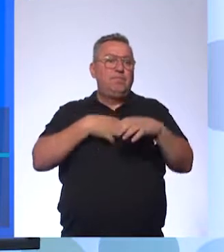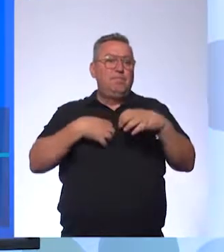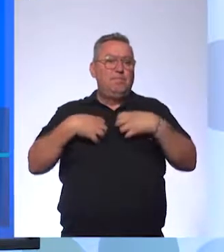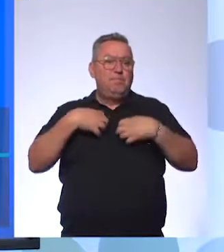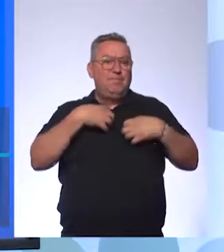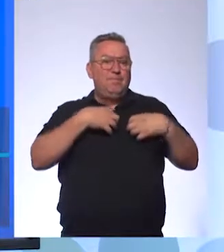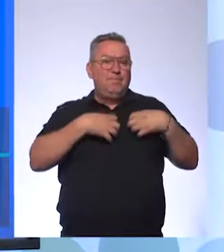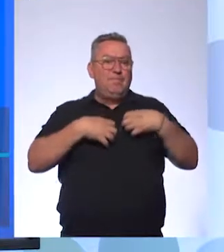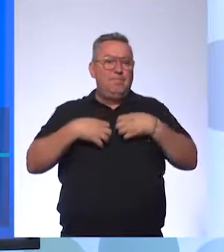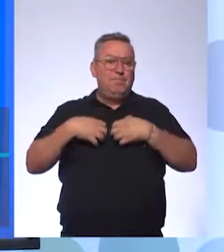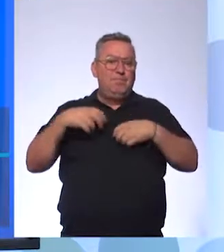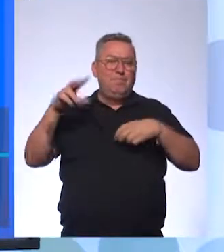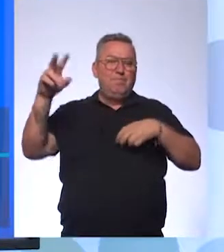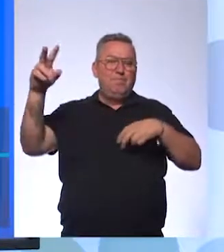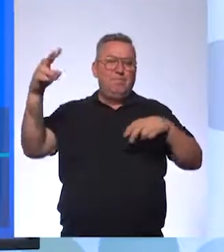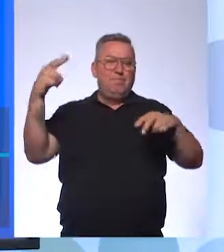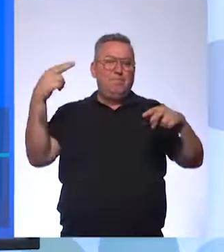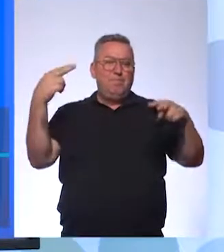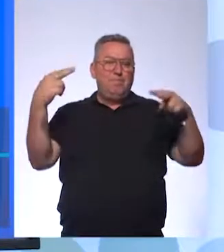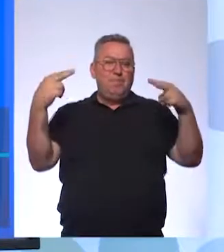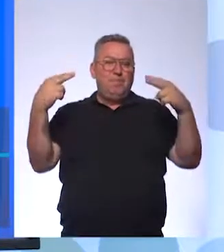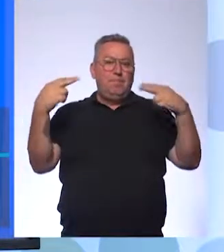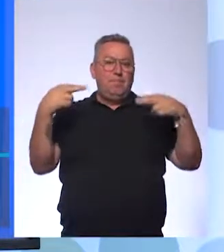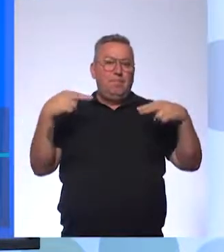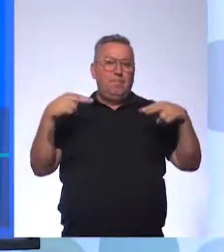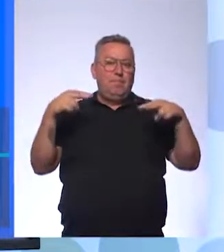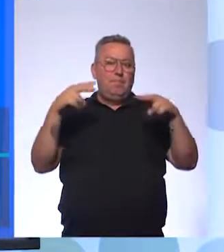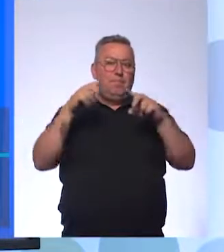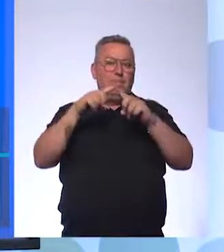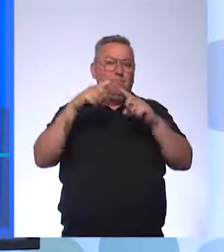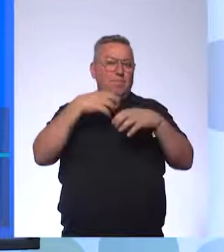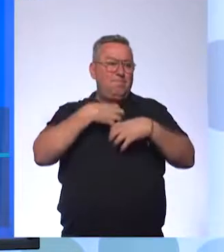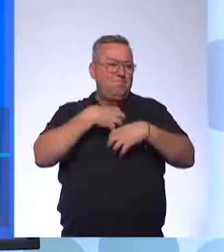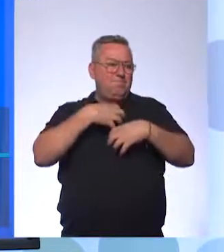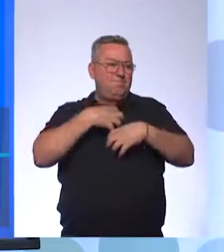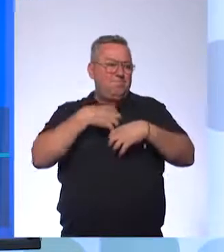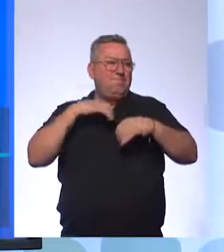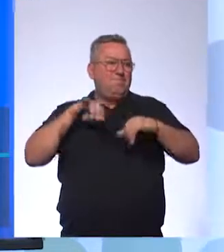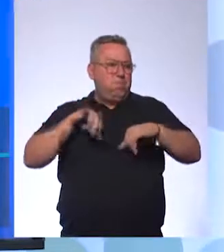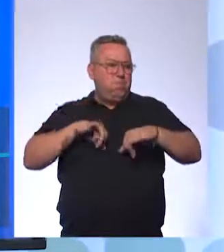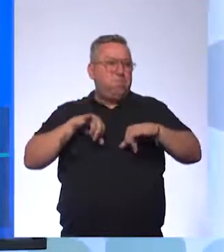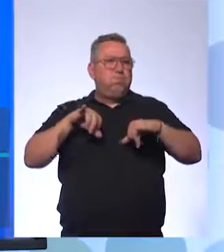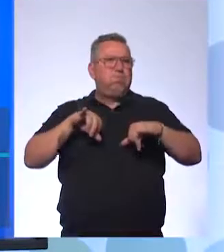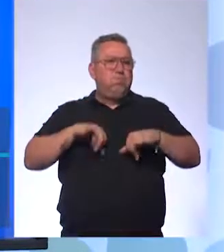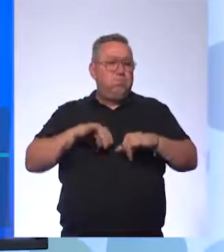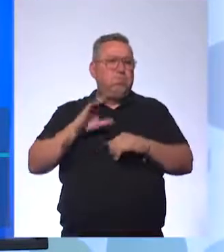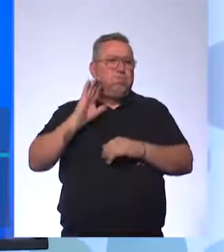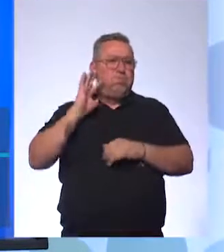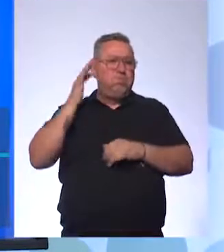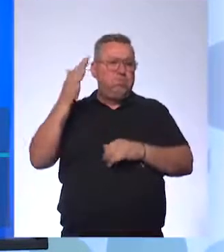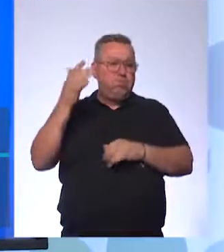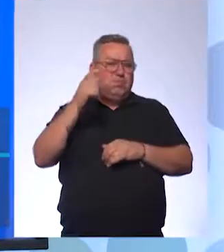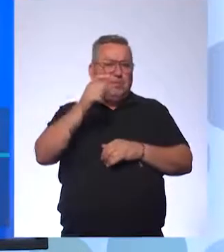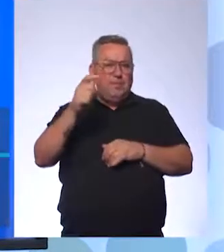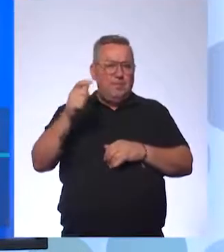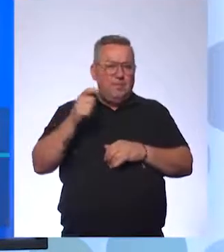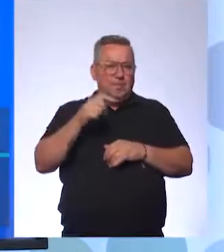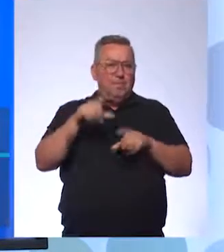aquela sensação, né, de um lugar de tortura, que ocorria naquela